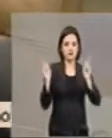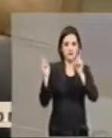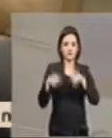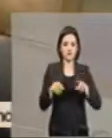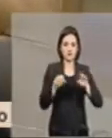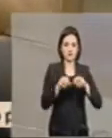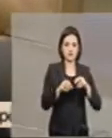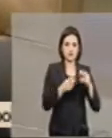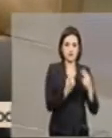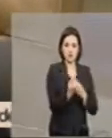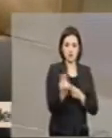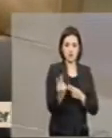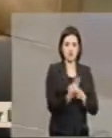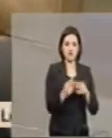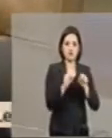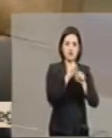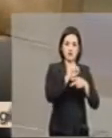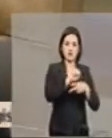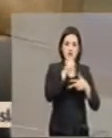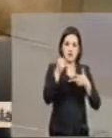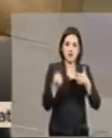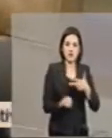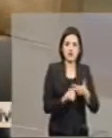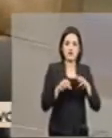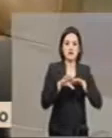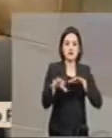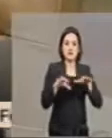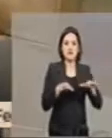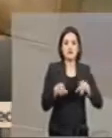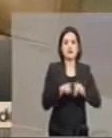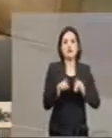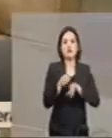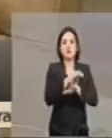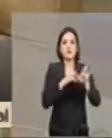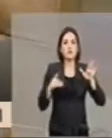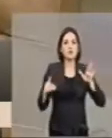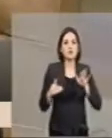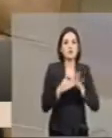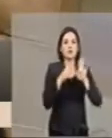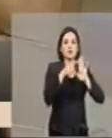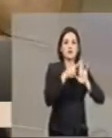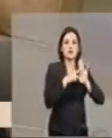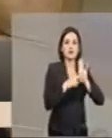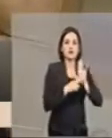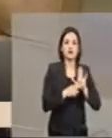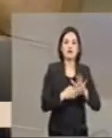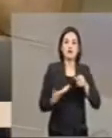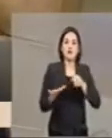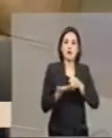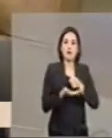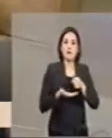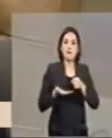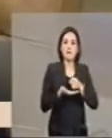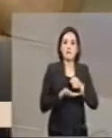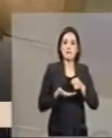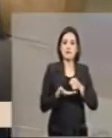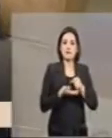e do devido processo legal com todas as suas decorrências. E o fundamento desta reclamação